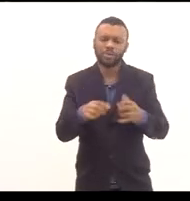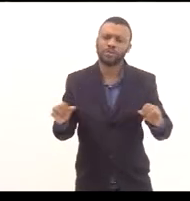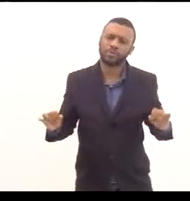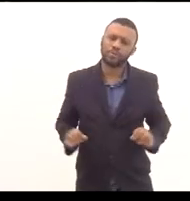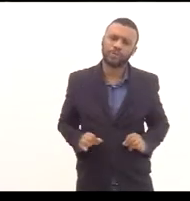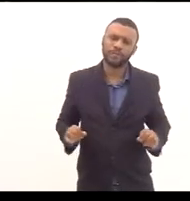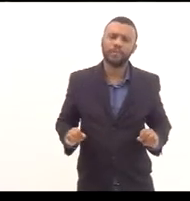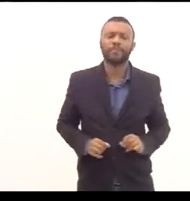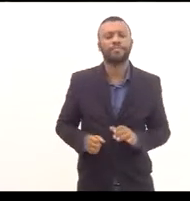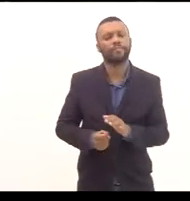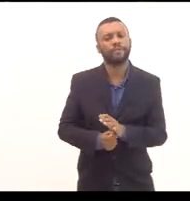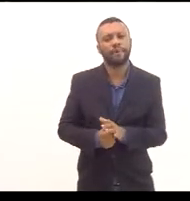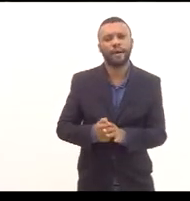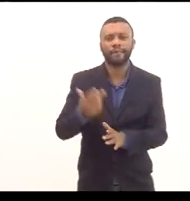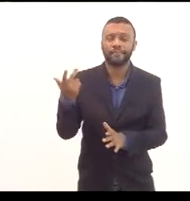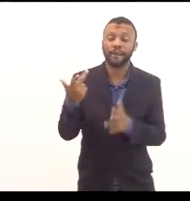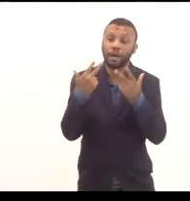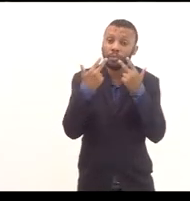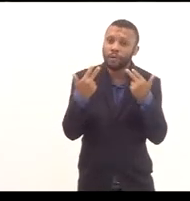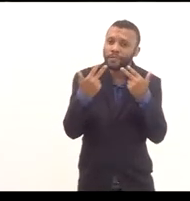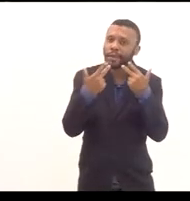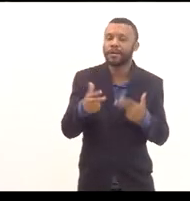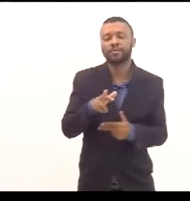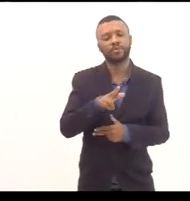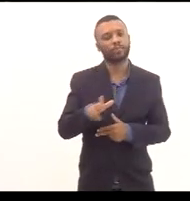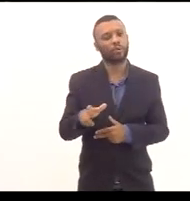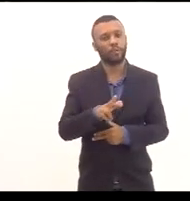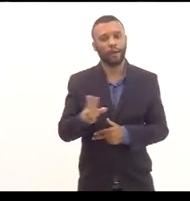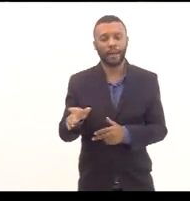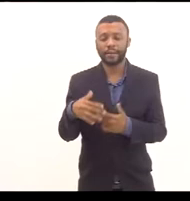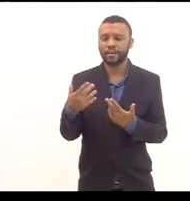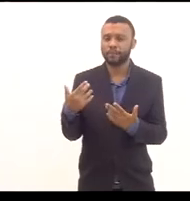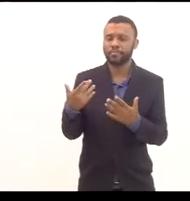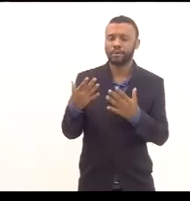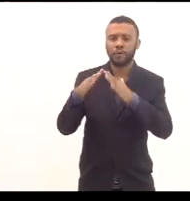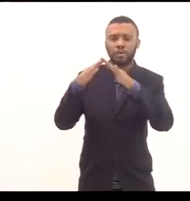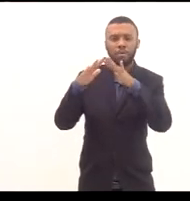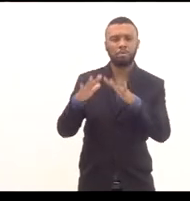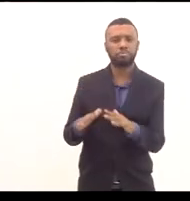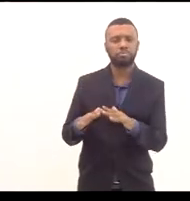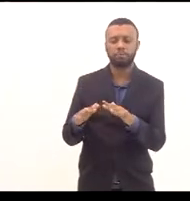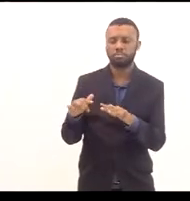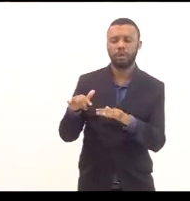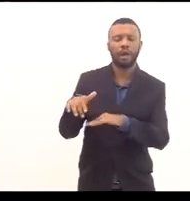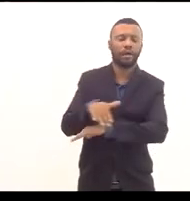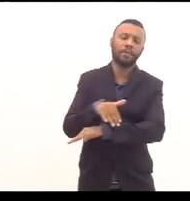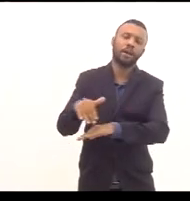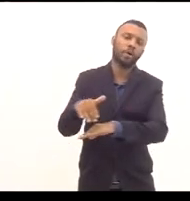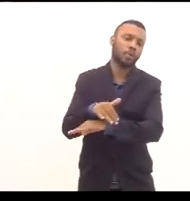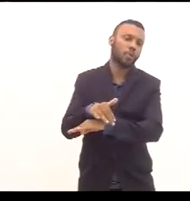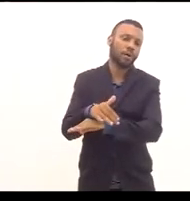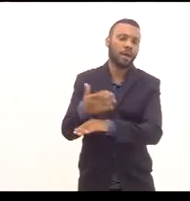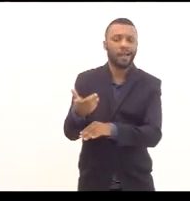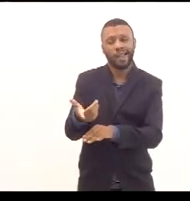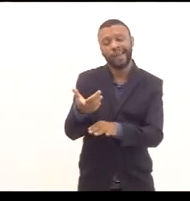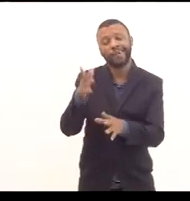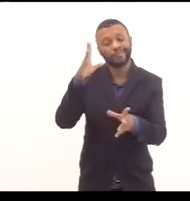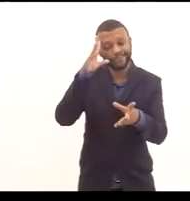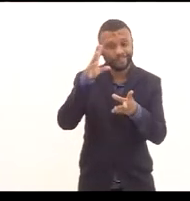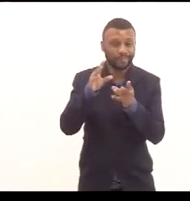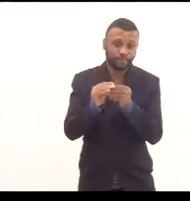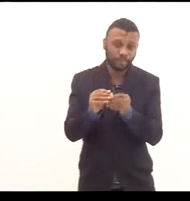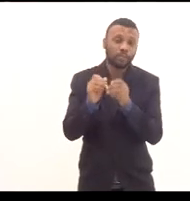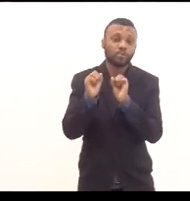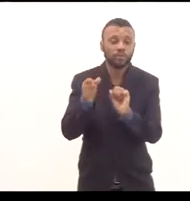tragédias então assim não é uma novidade e com um monte de destroços no meio da rua é uma tragédia anunciada e